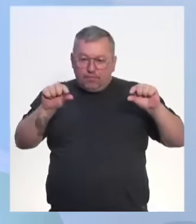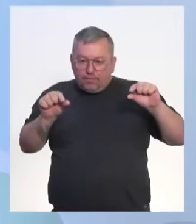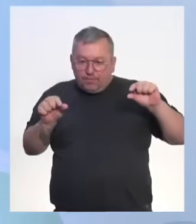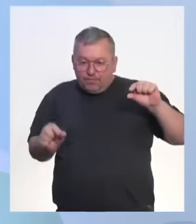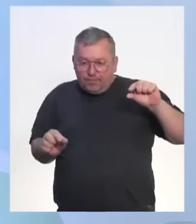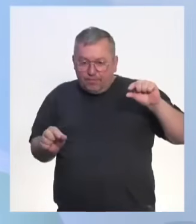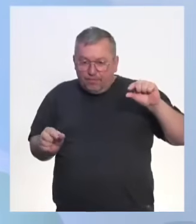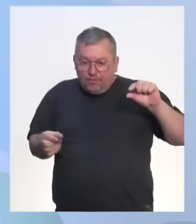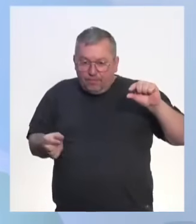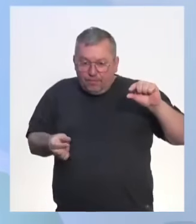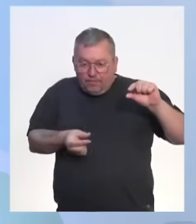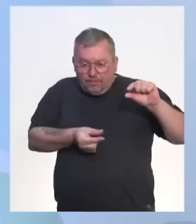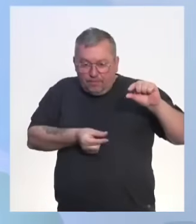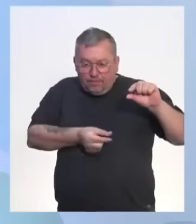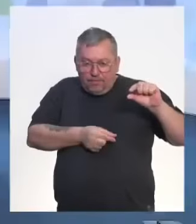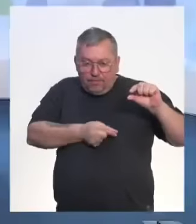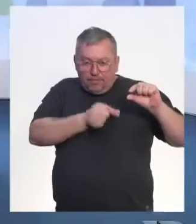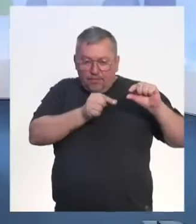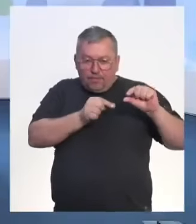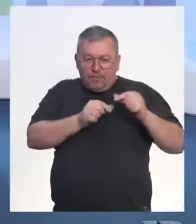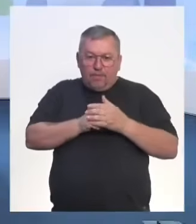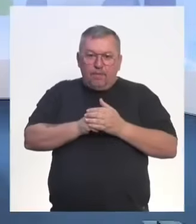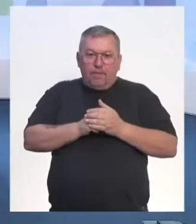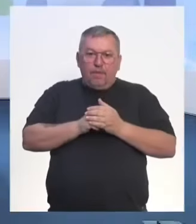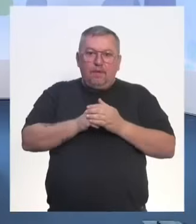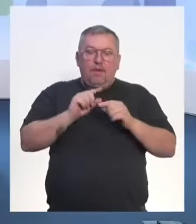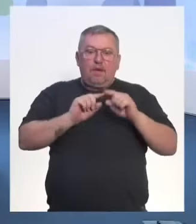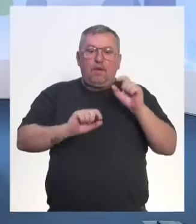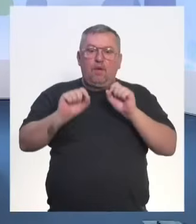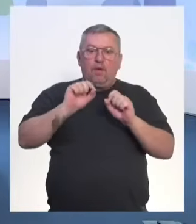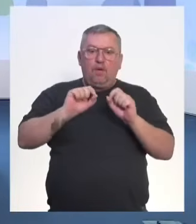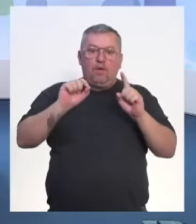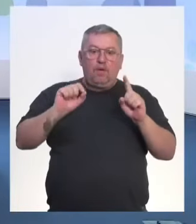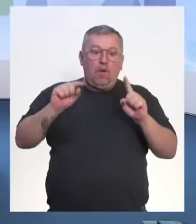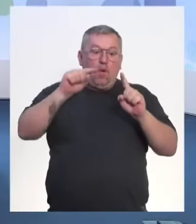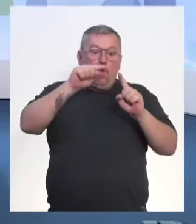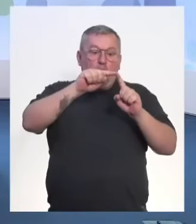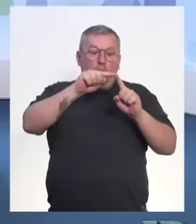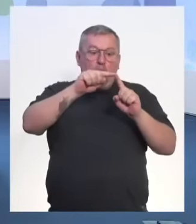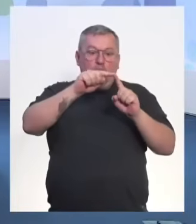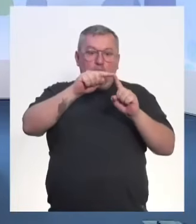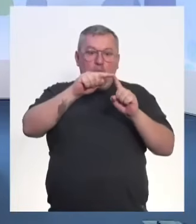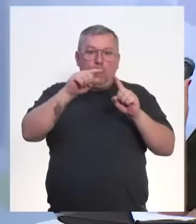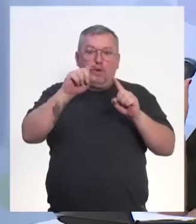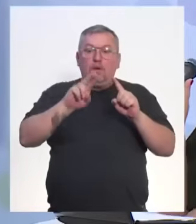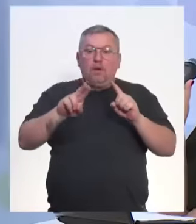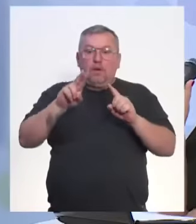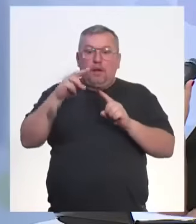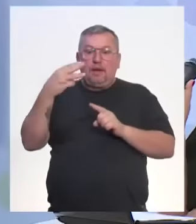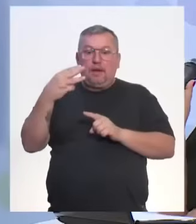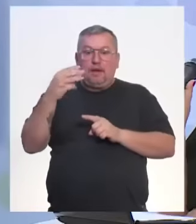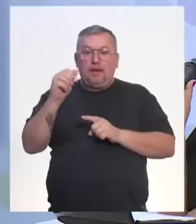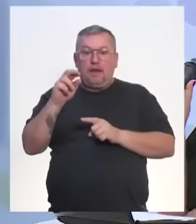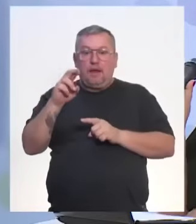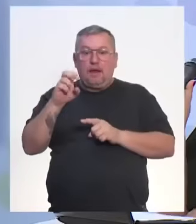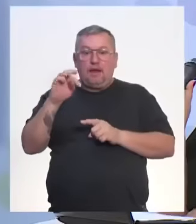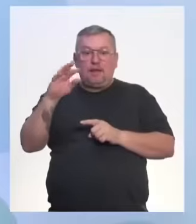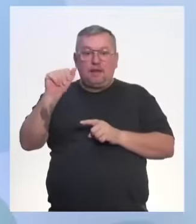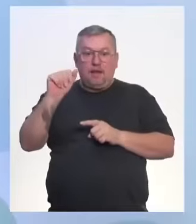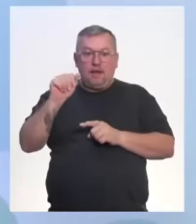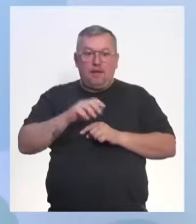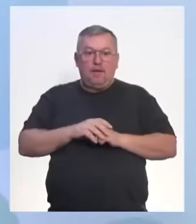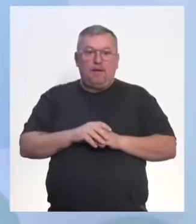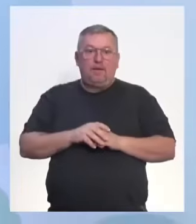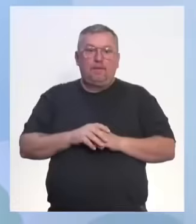nesse caso aí, um vértice está unindo 3 arestas. Isso mesmo. Aqui, ó, se vocês olharem de novo, eu vou